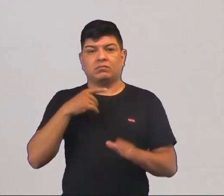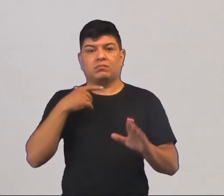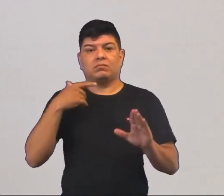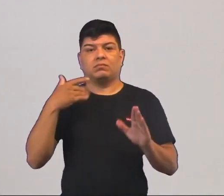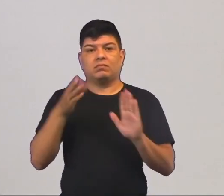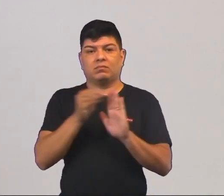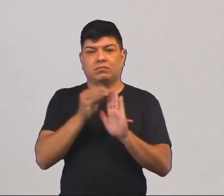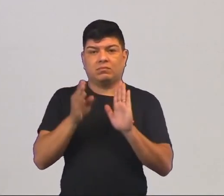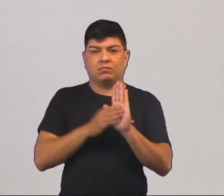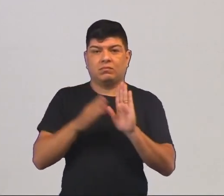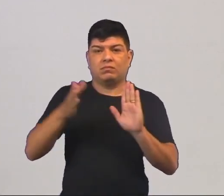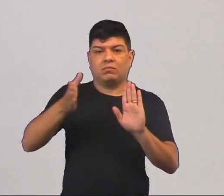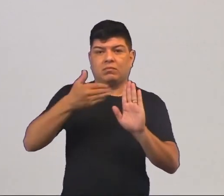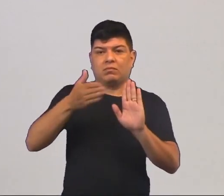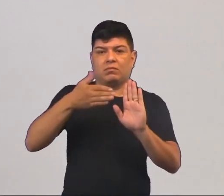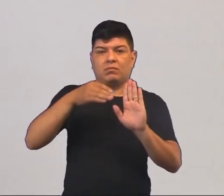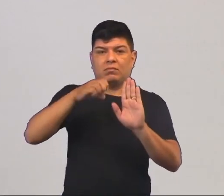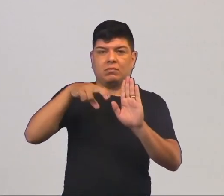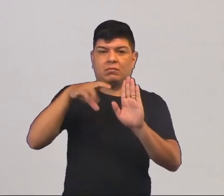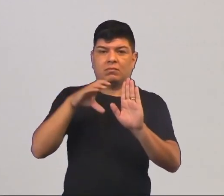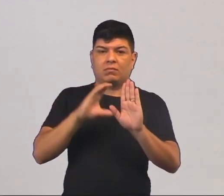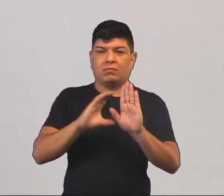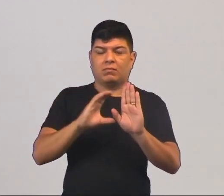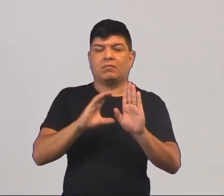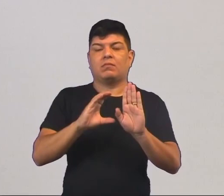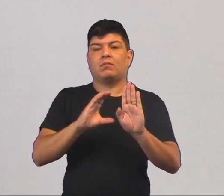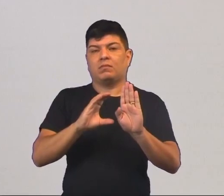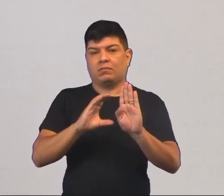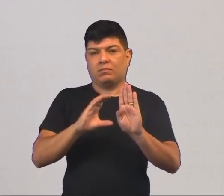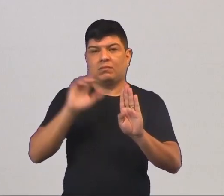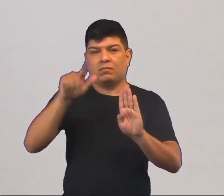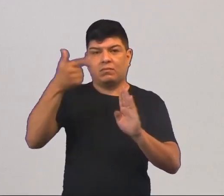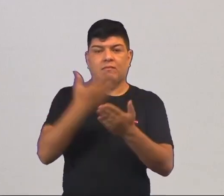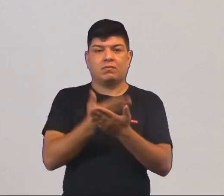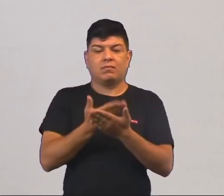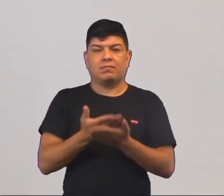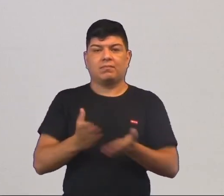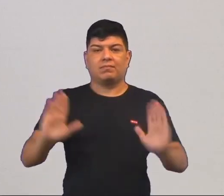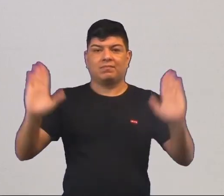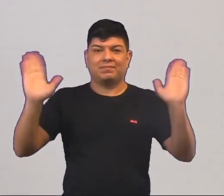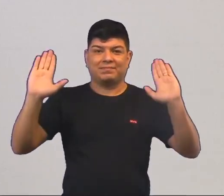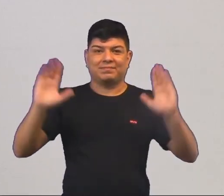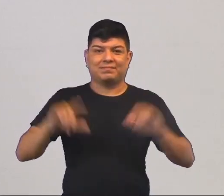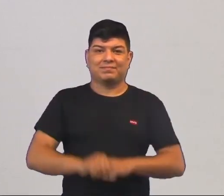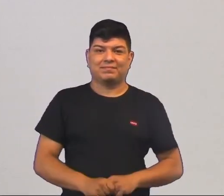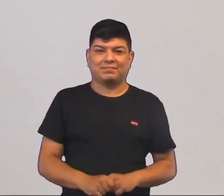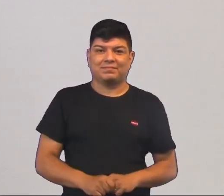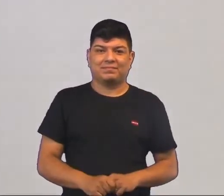acesso a esse e demais conteúdos, acesse a plataforma Eduque. Até a próxima aula.